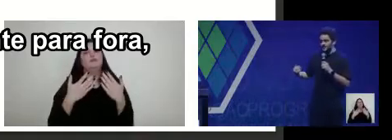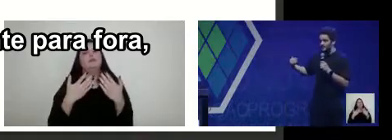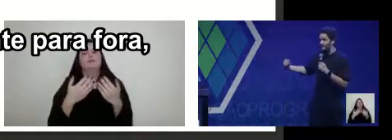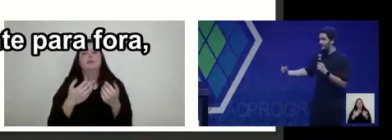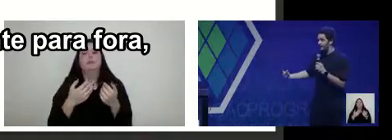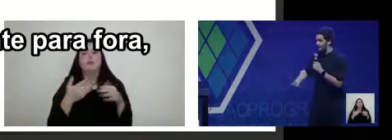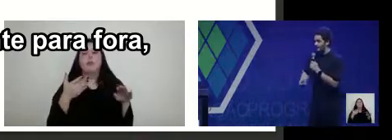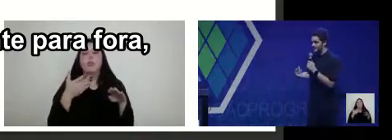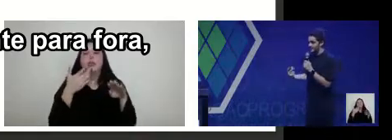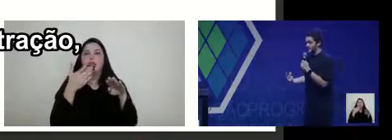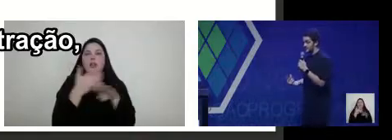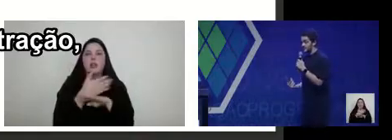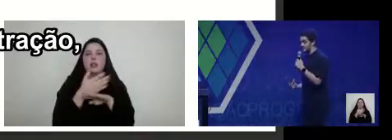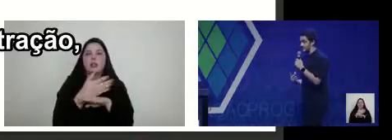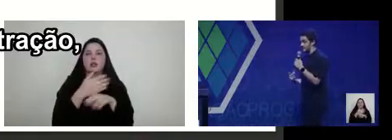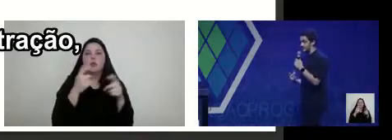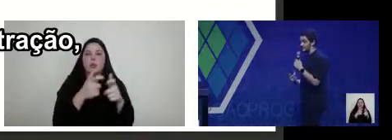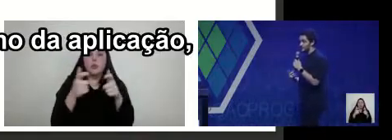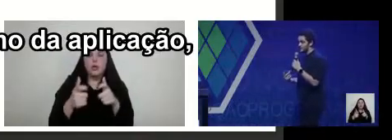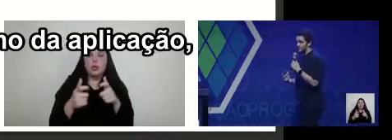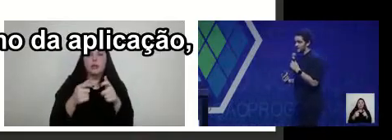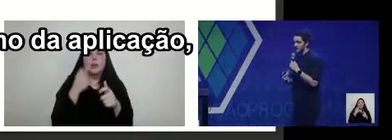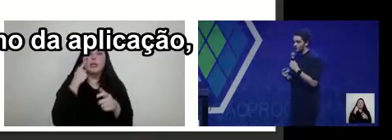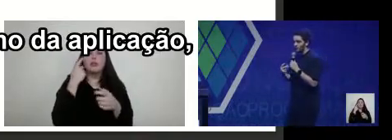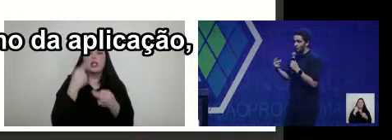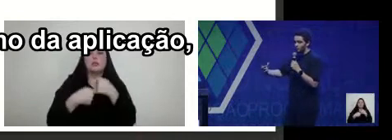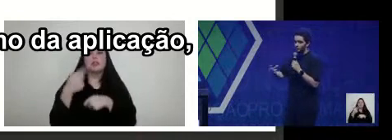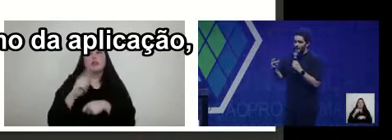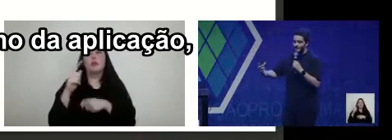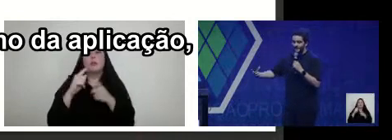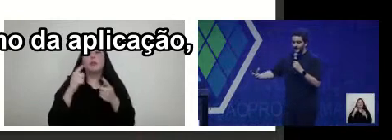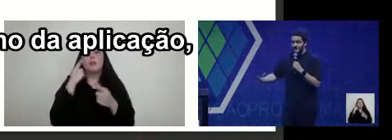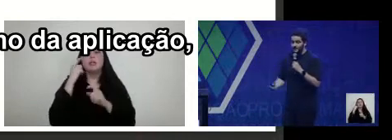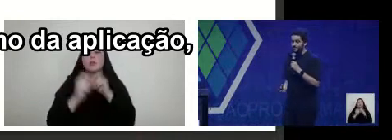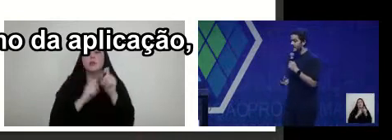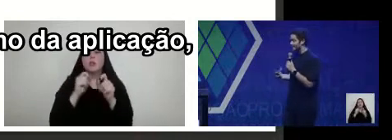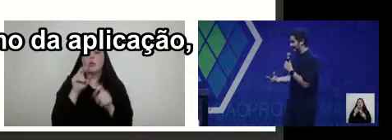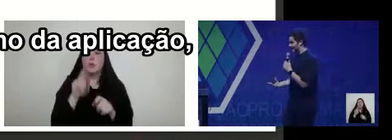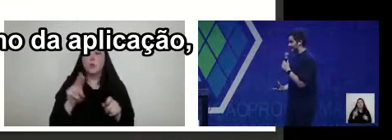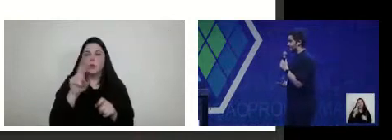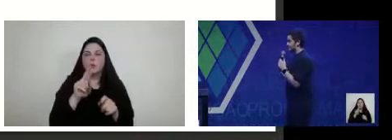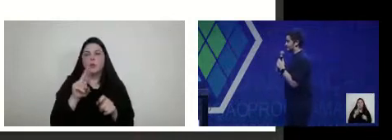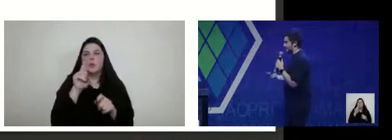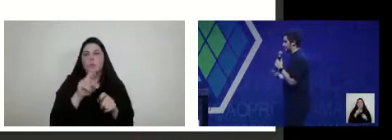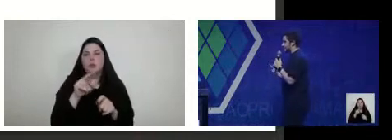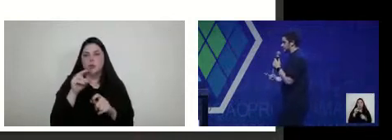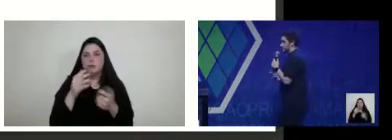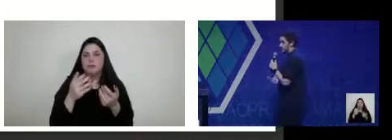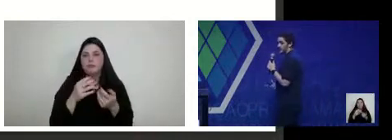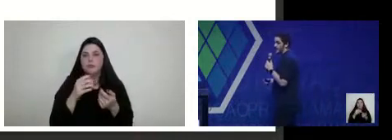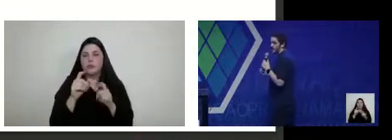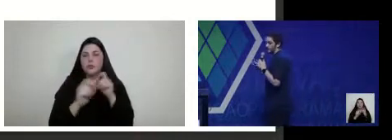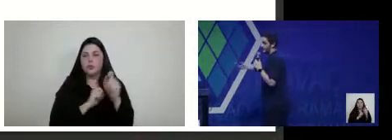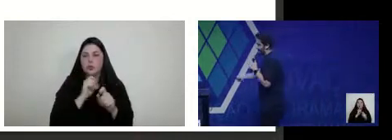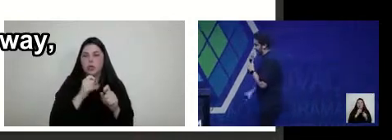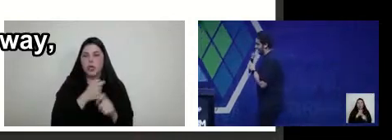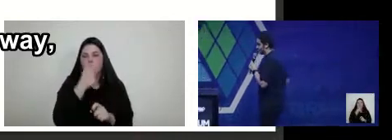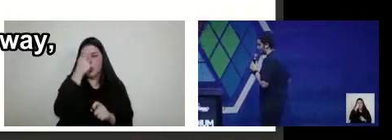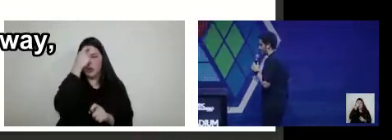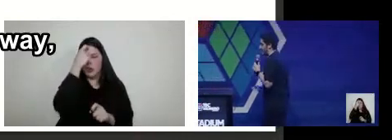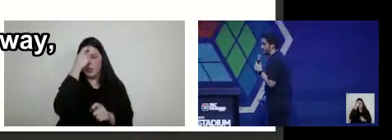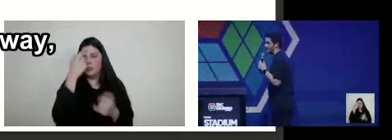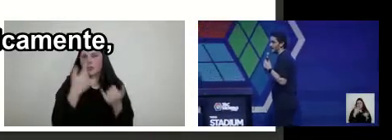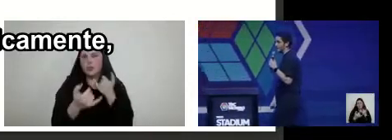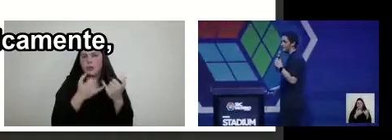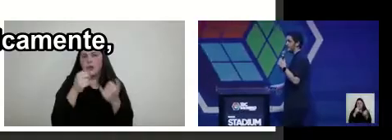do seu ambiente para fora, e não pensando em administração, mas pensando justamente no consumo da aplicação, para ter noção de, eu tenho uma API,